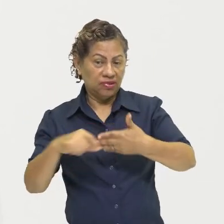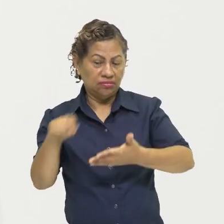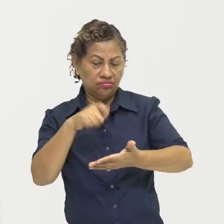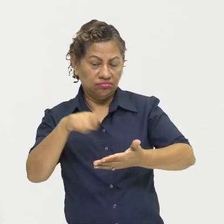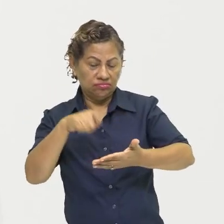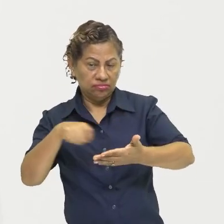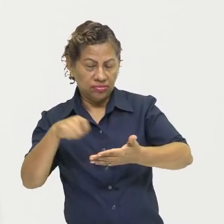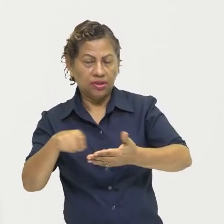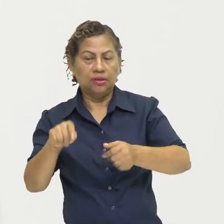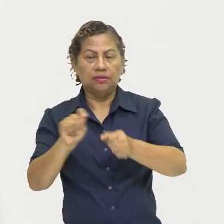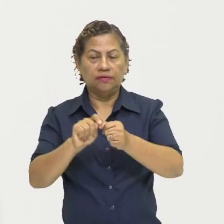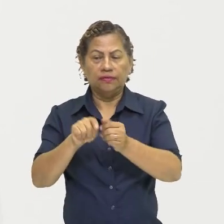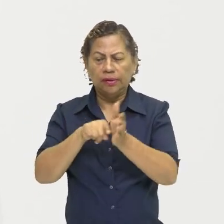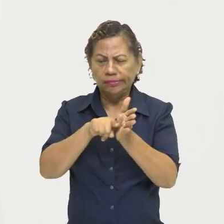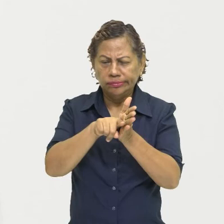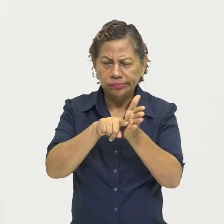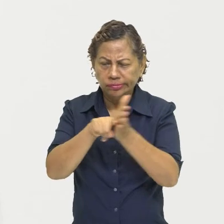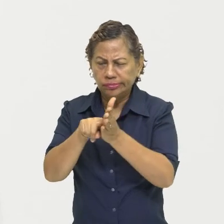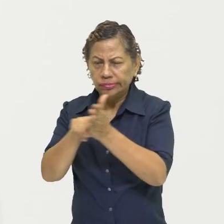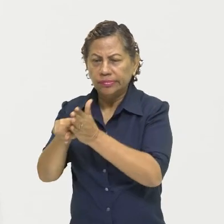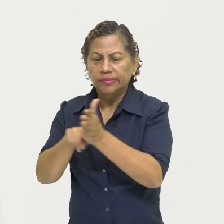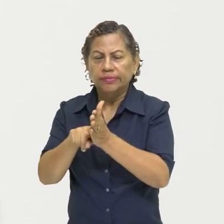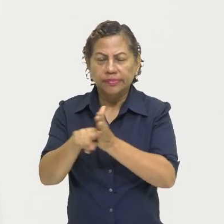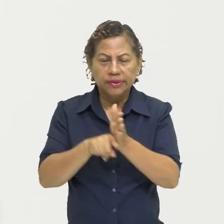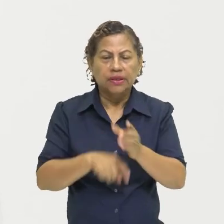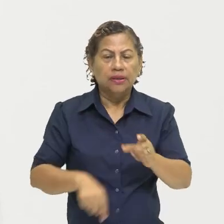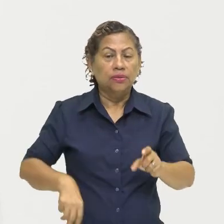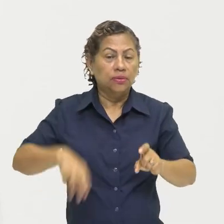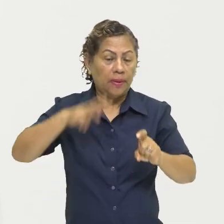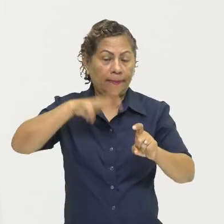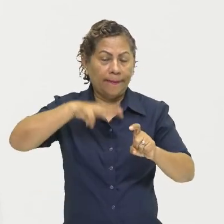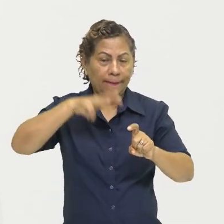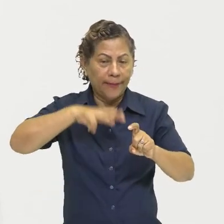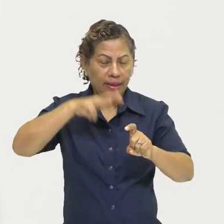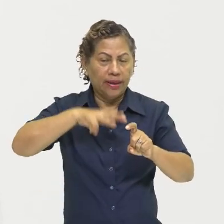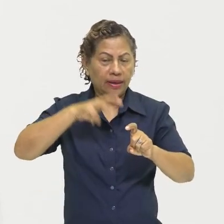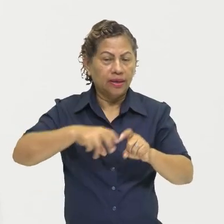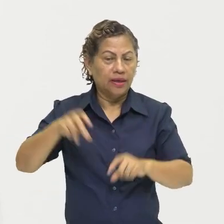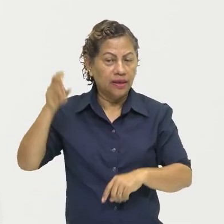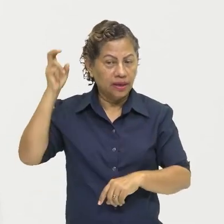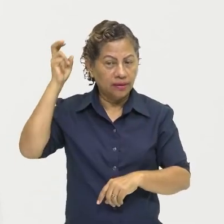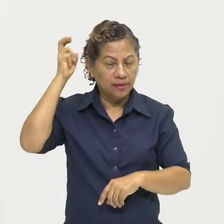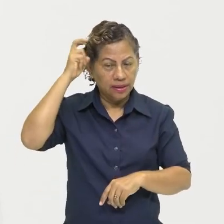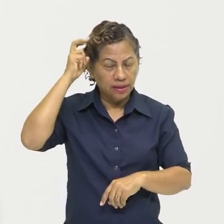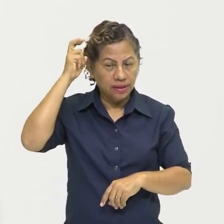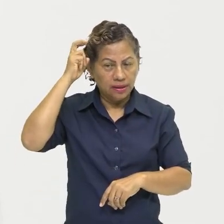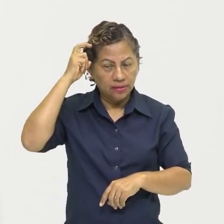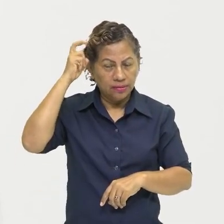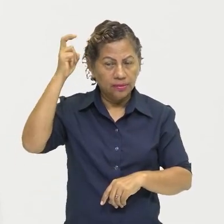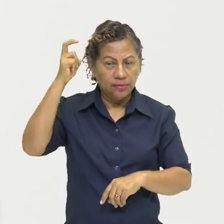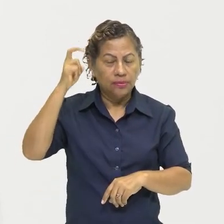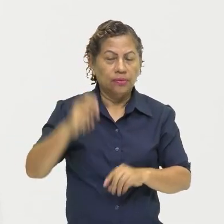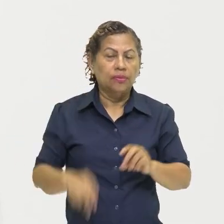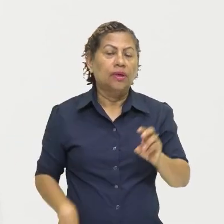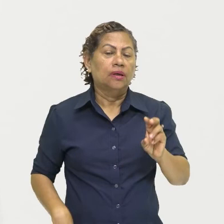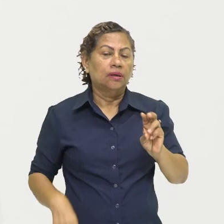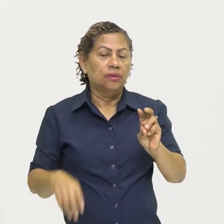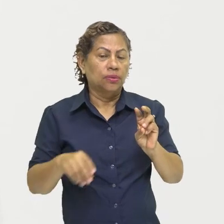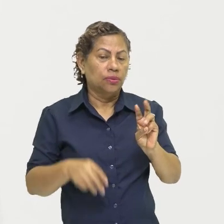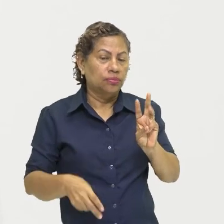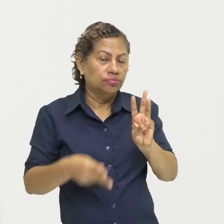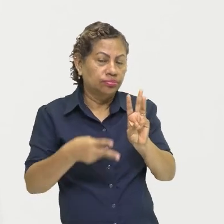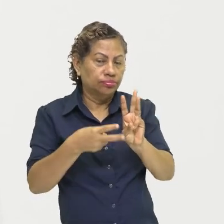grande pesquisa aí dos mitos indígenas, das lendas indígenas, né, e justamente vai mostrar aí essa questão